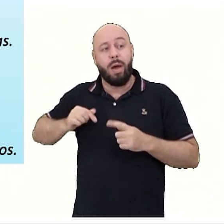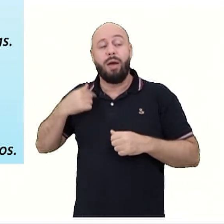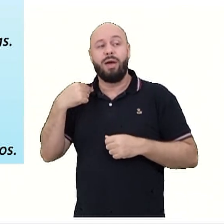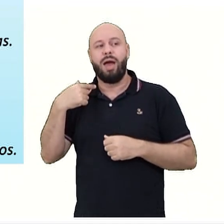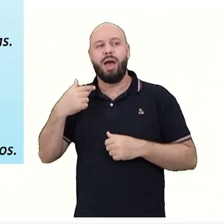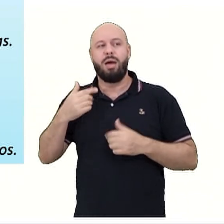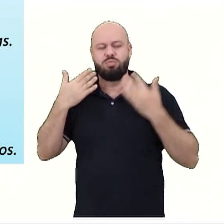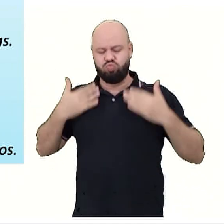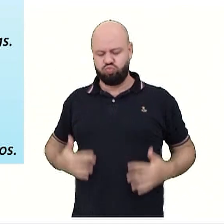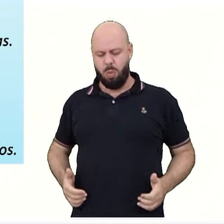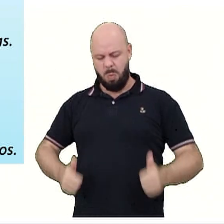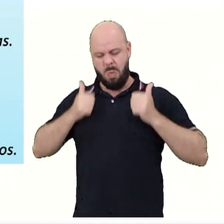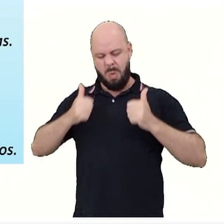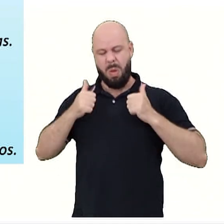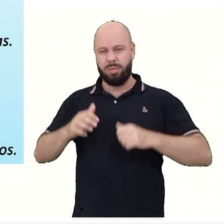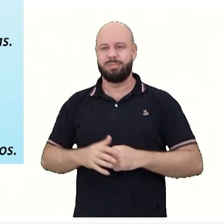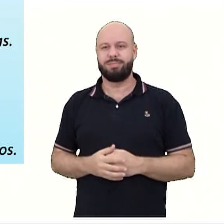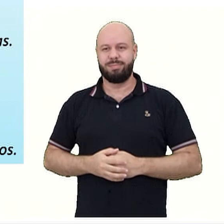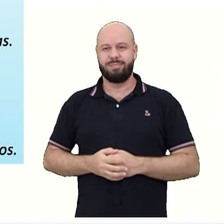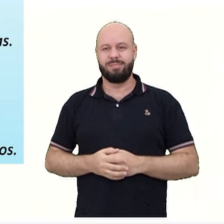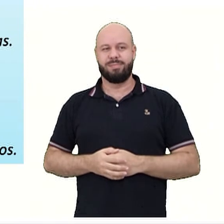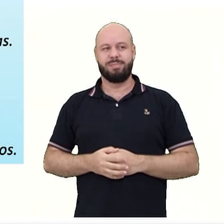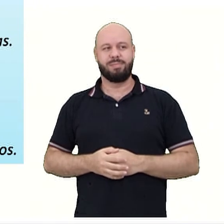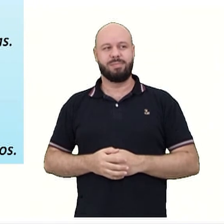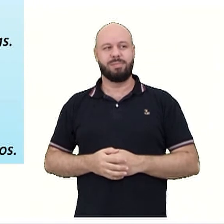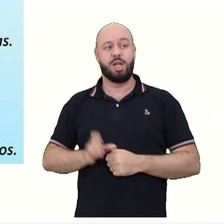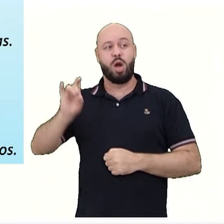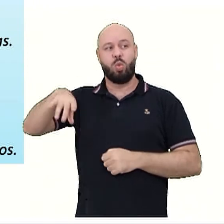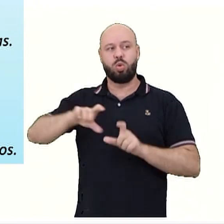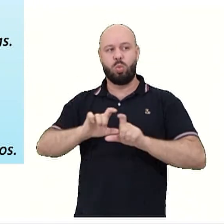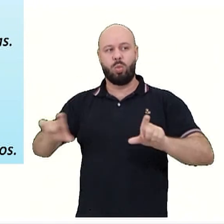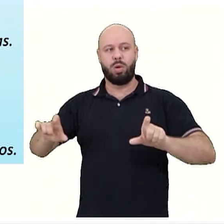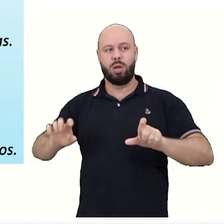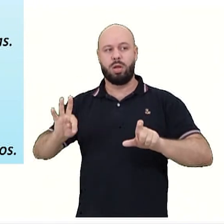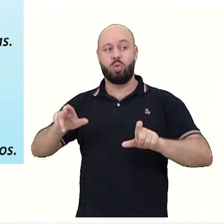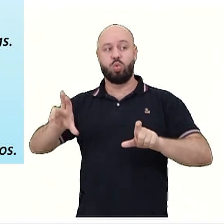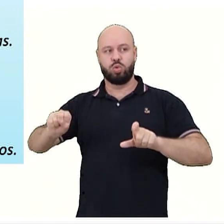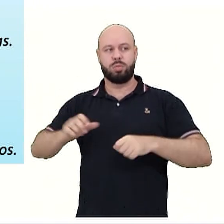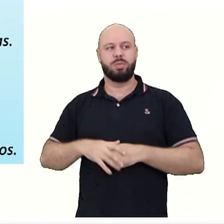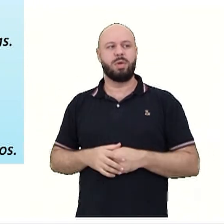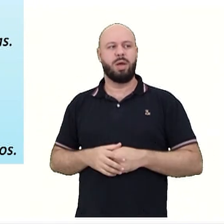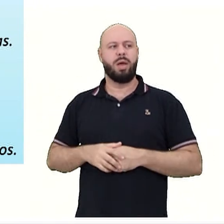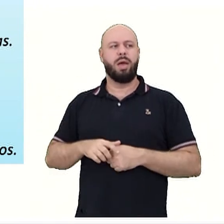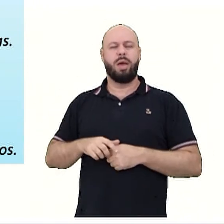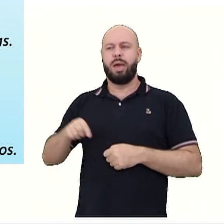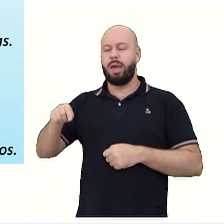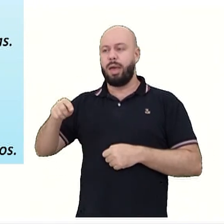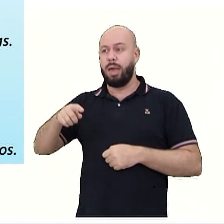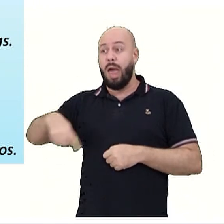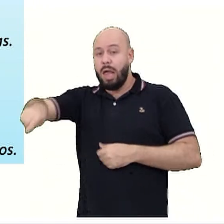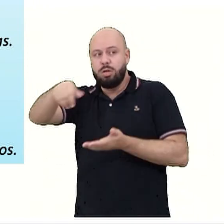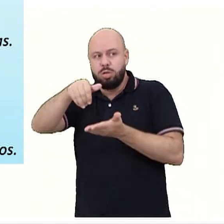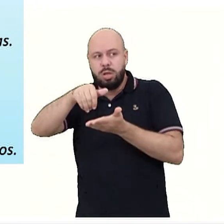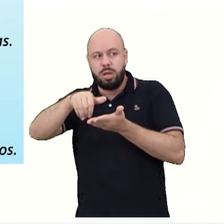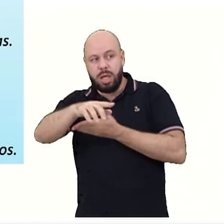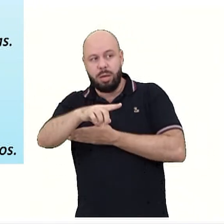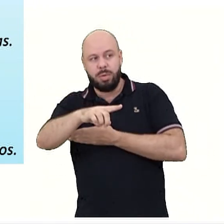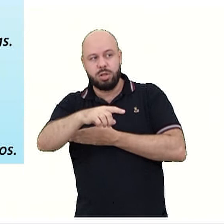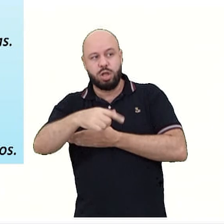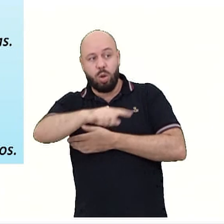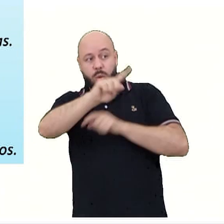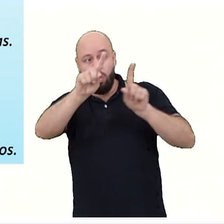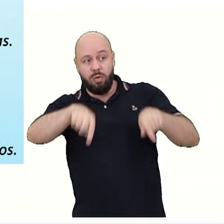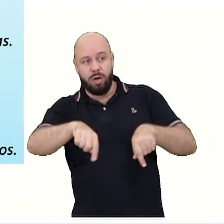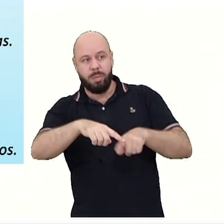portanto, está em forma. E o último exemplo aí, they laid off many employees and